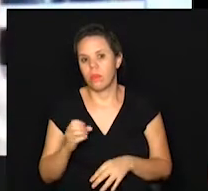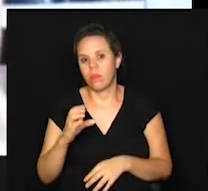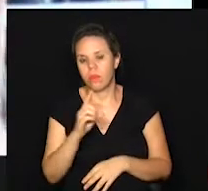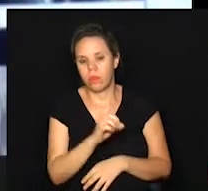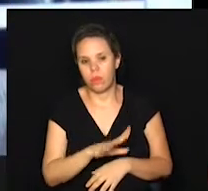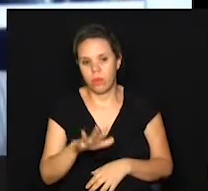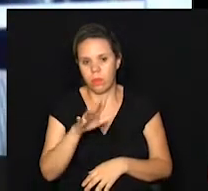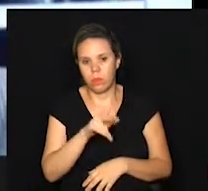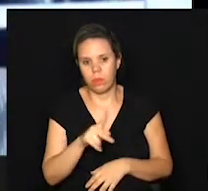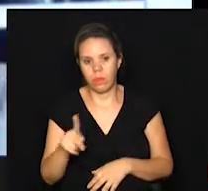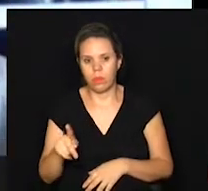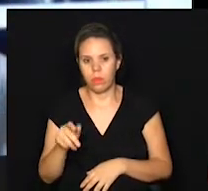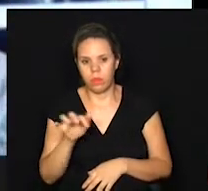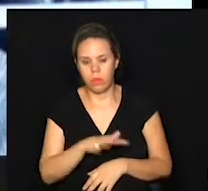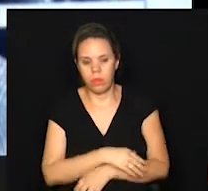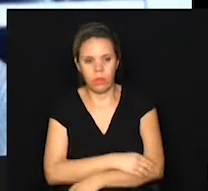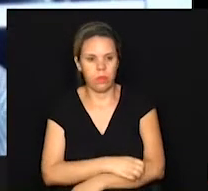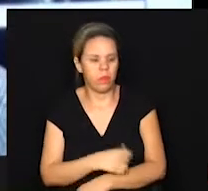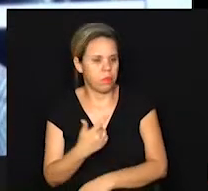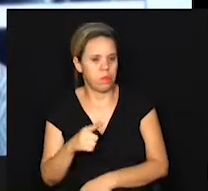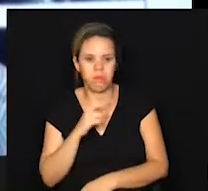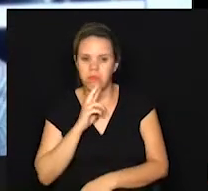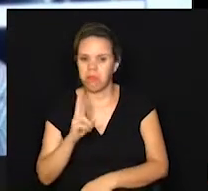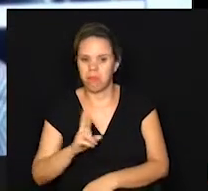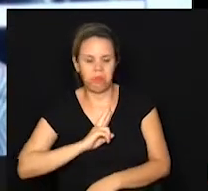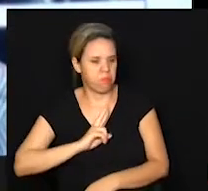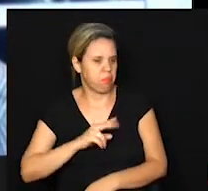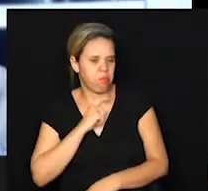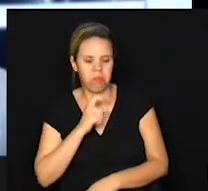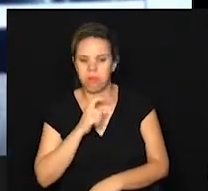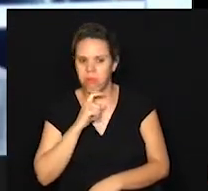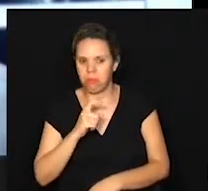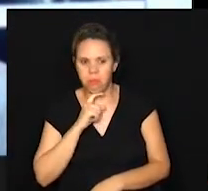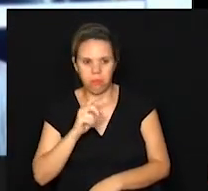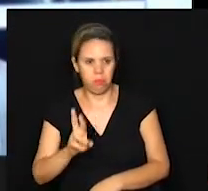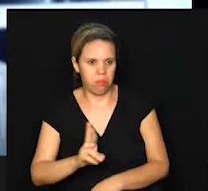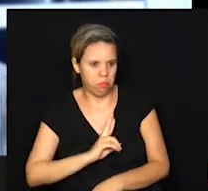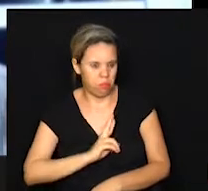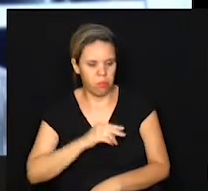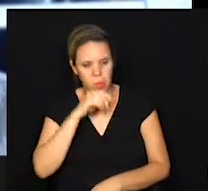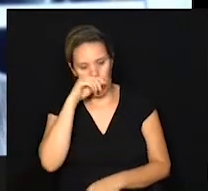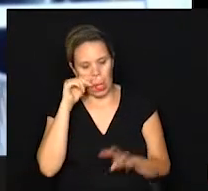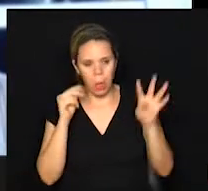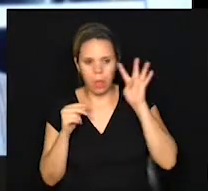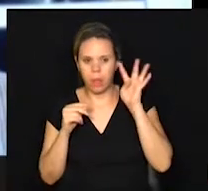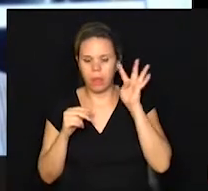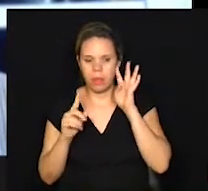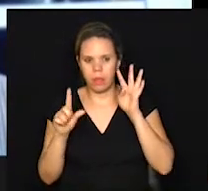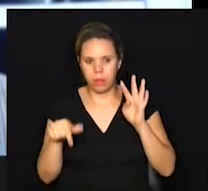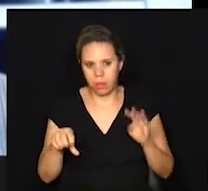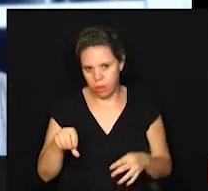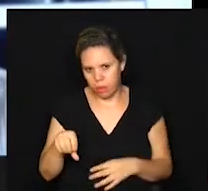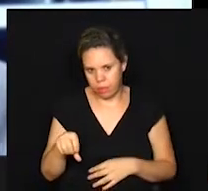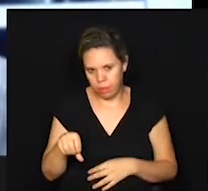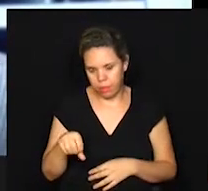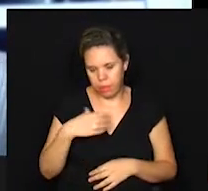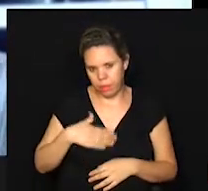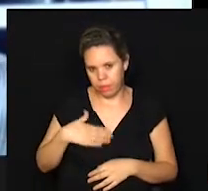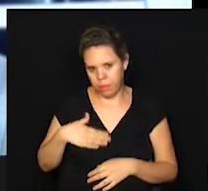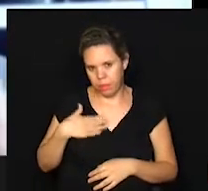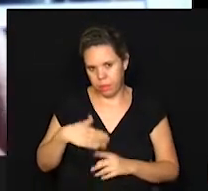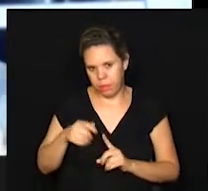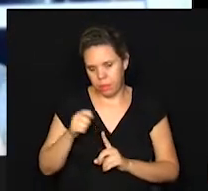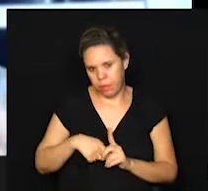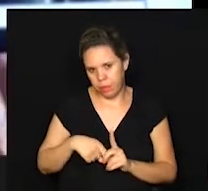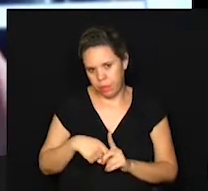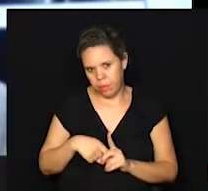Fiorelli Vasques, né? Eu não obtive nenhuma resposta de ninguém, né? Na quarta-feira, dia 19 de agosto, eu me